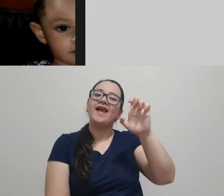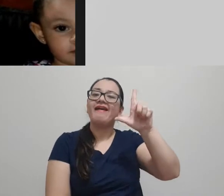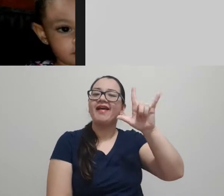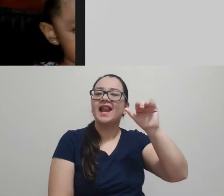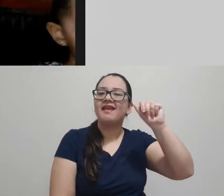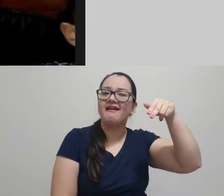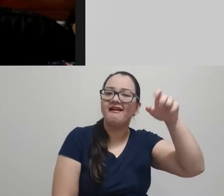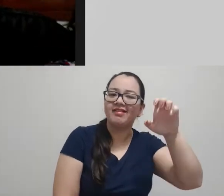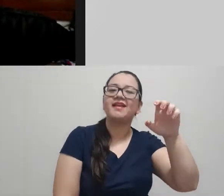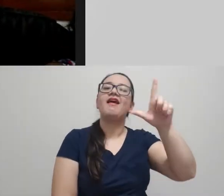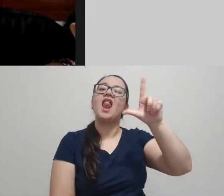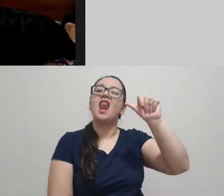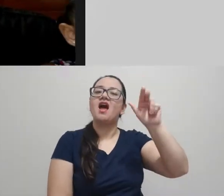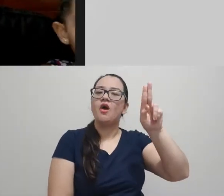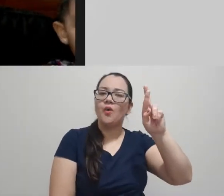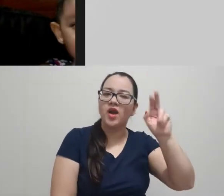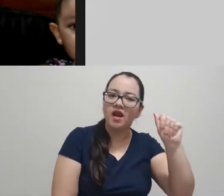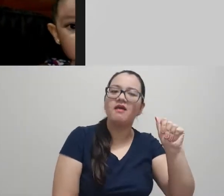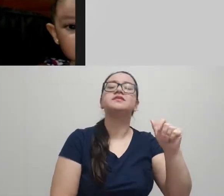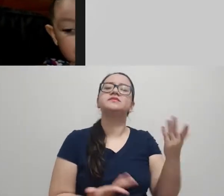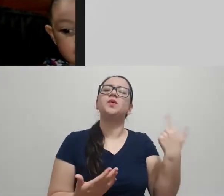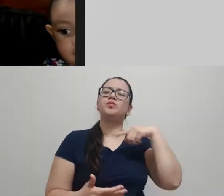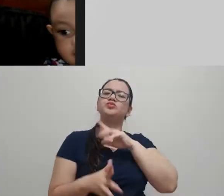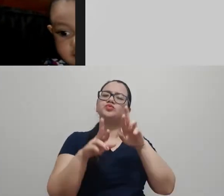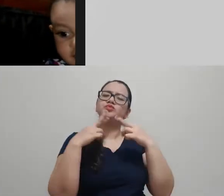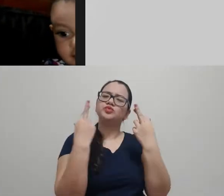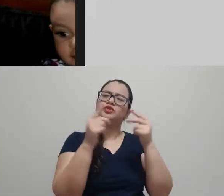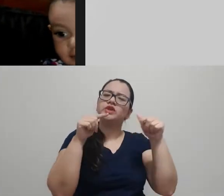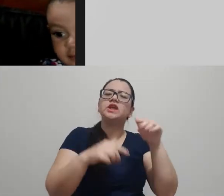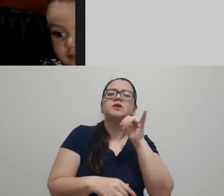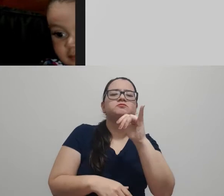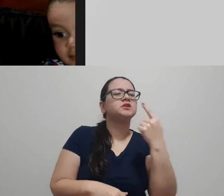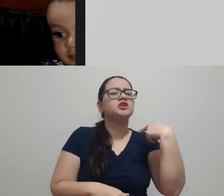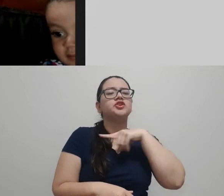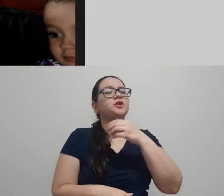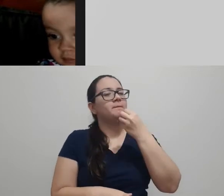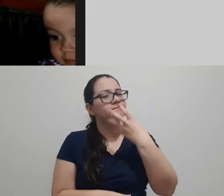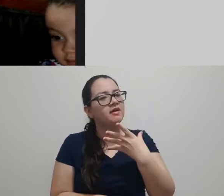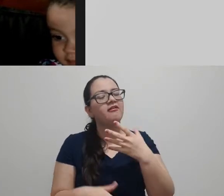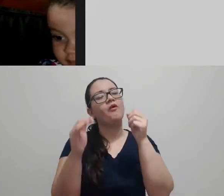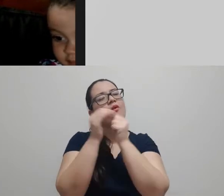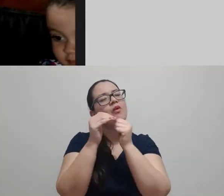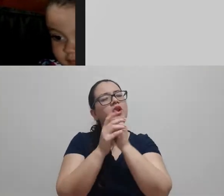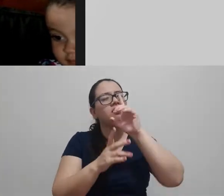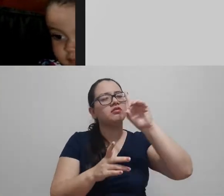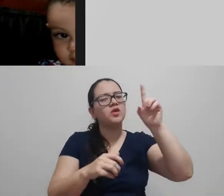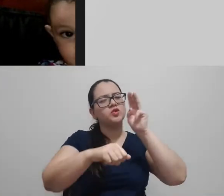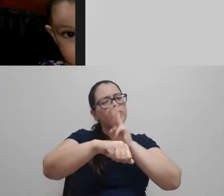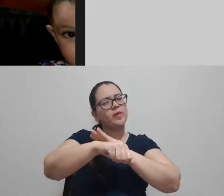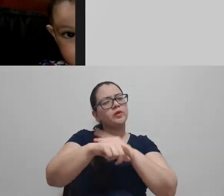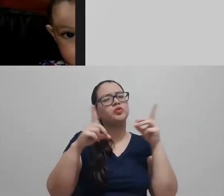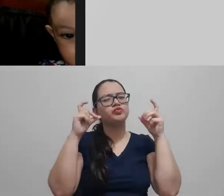Laura. Estamos aqui reunidos para dizer que estamos bem, orando a Deus para que esse momento tão difícil passe o mais